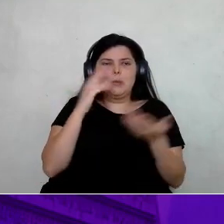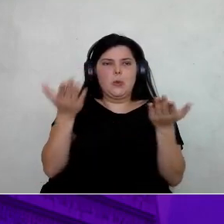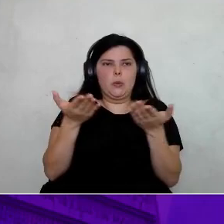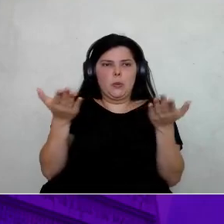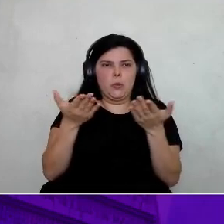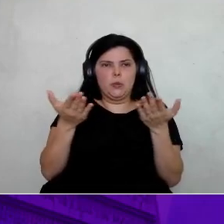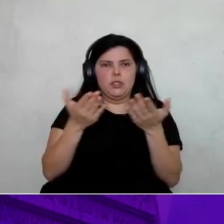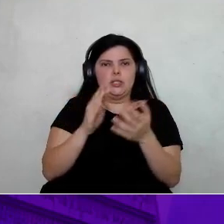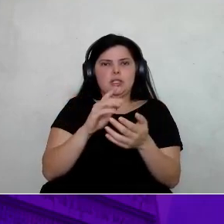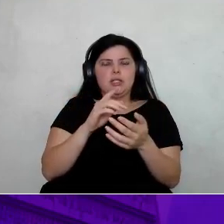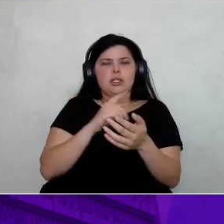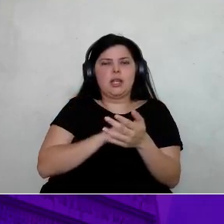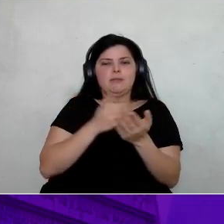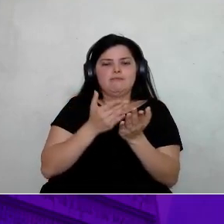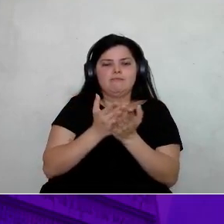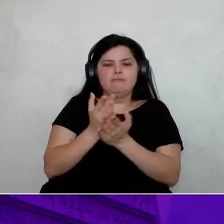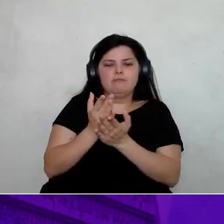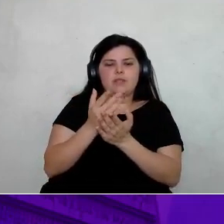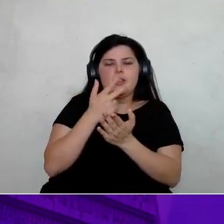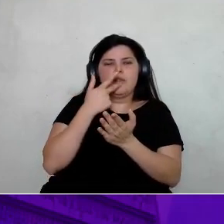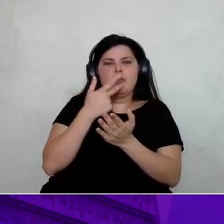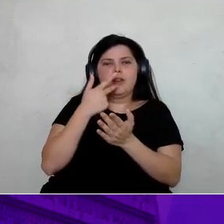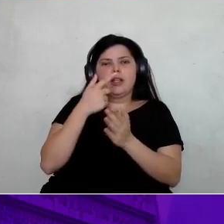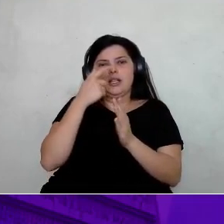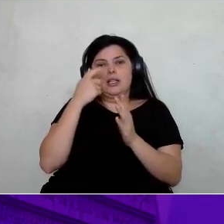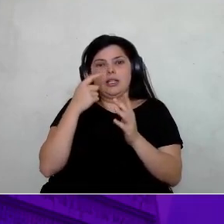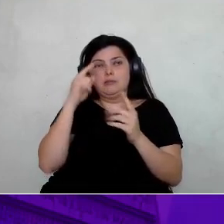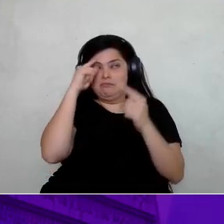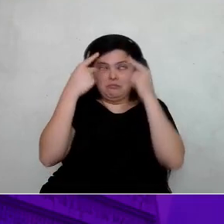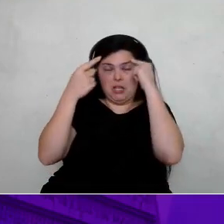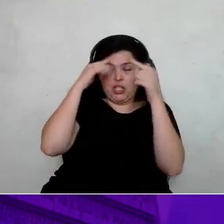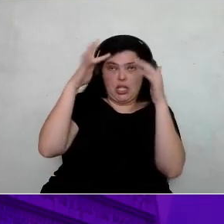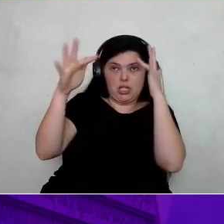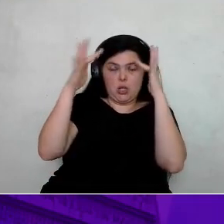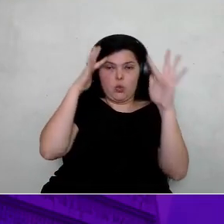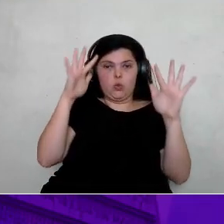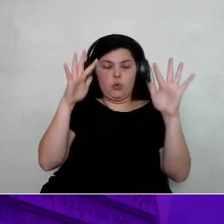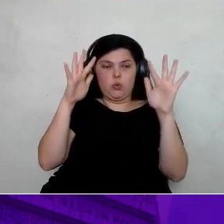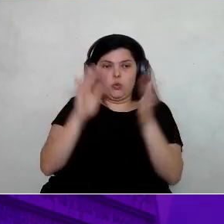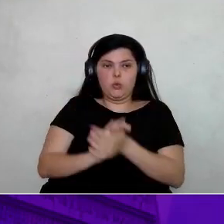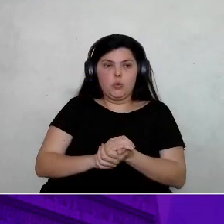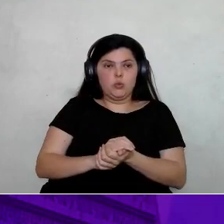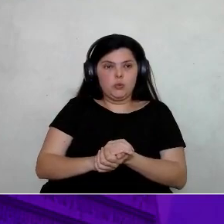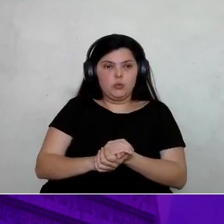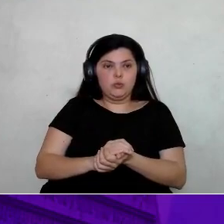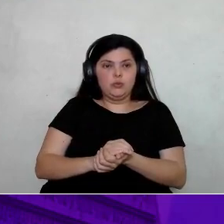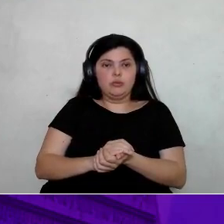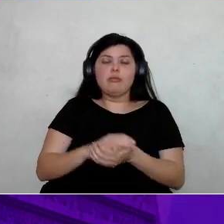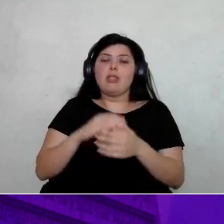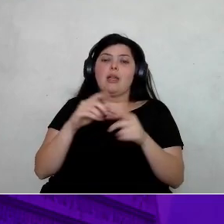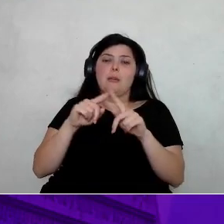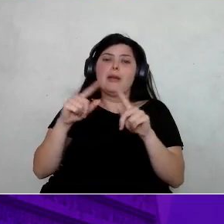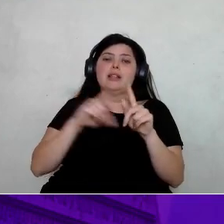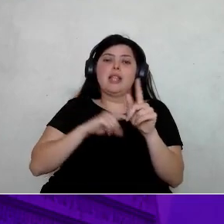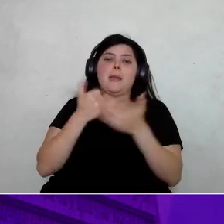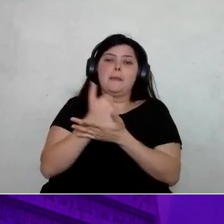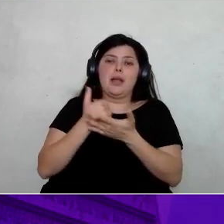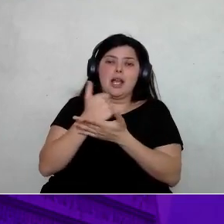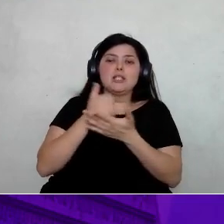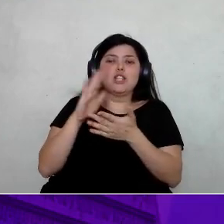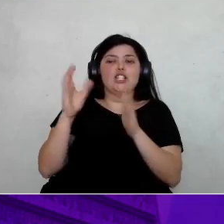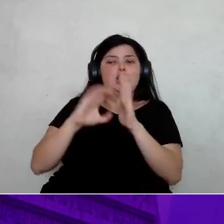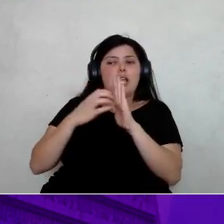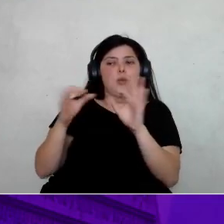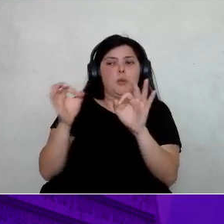certos desvios, que a gente chama de alucinações, né? Ela trabalha ali com bases já pré-existentes. E essa